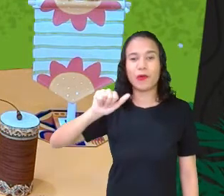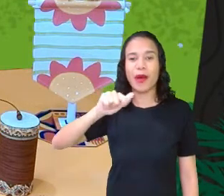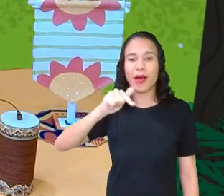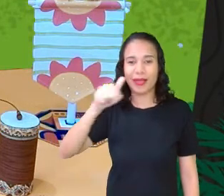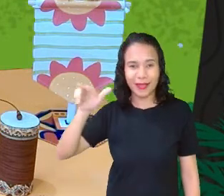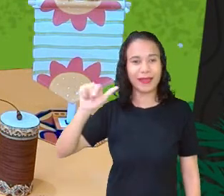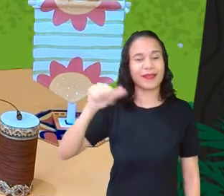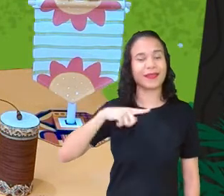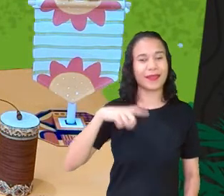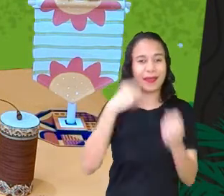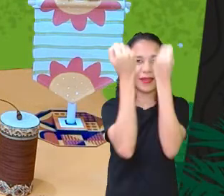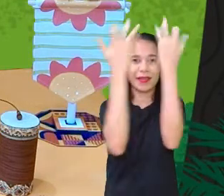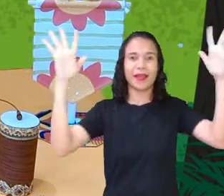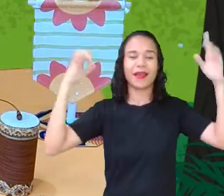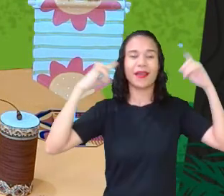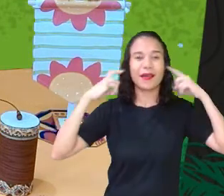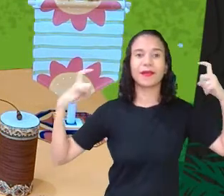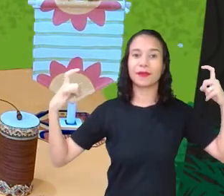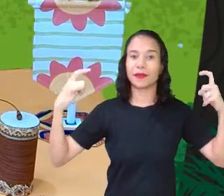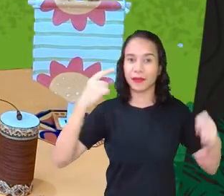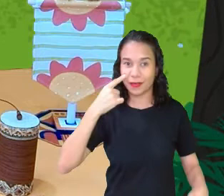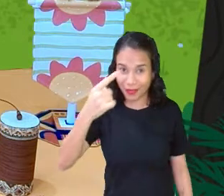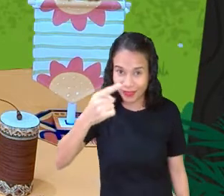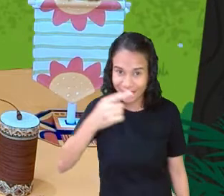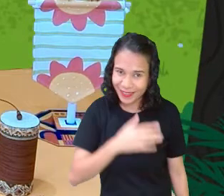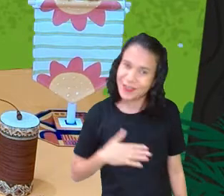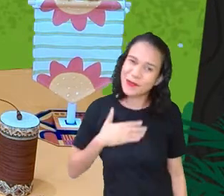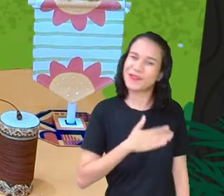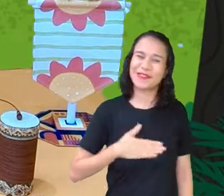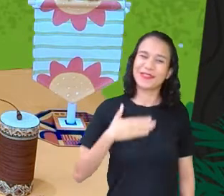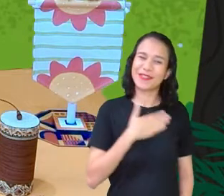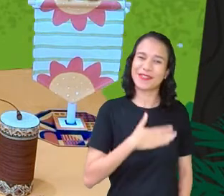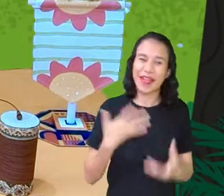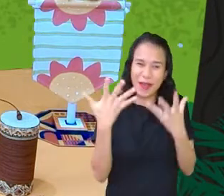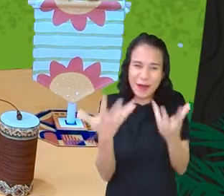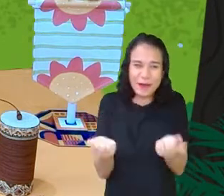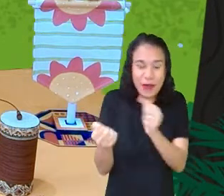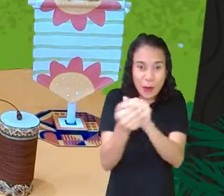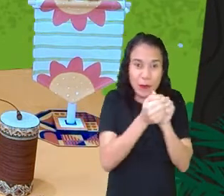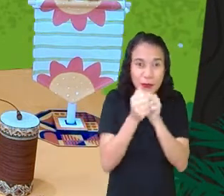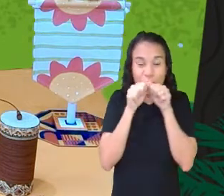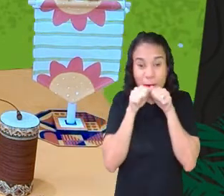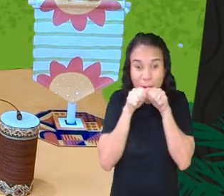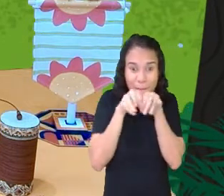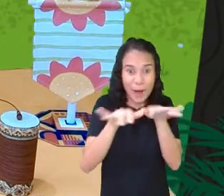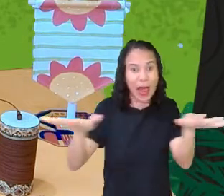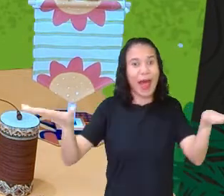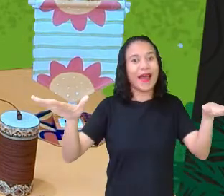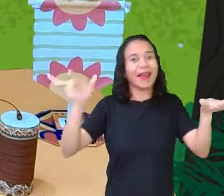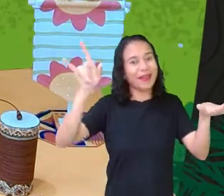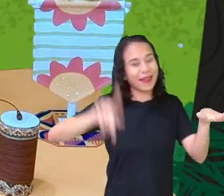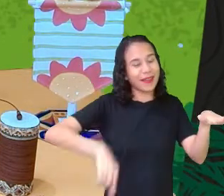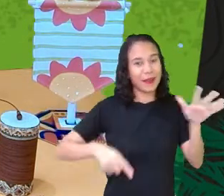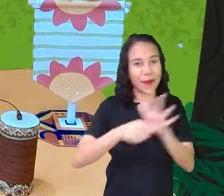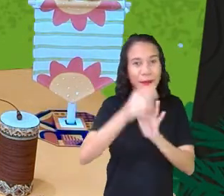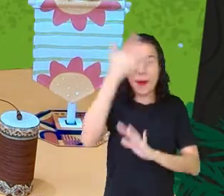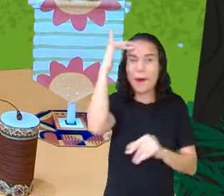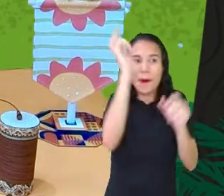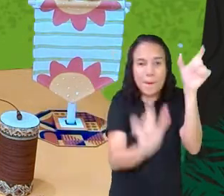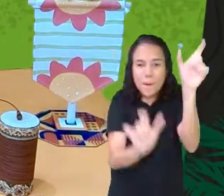Sonora. E aí, gostaram da história? Vamos multiplicar essa